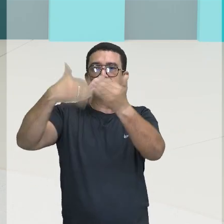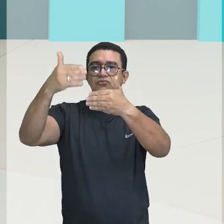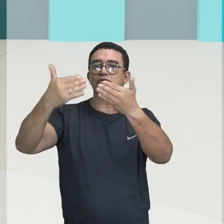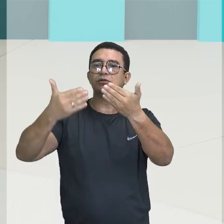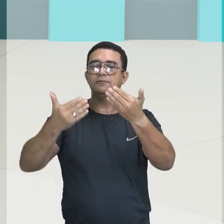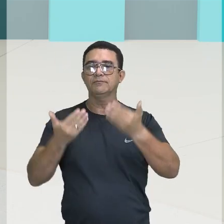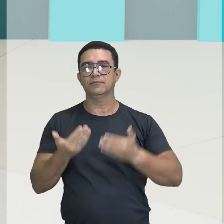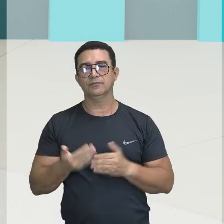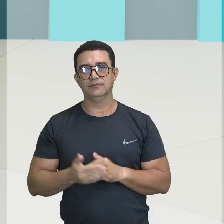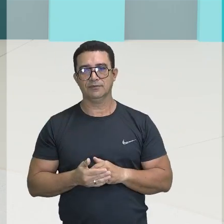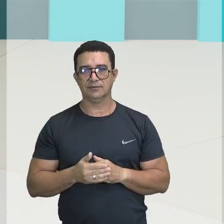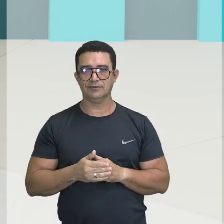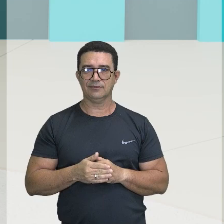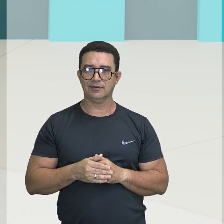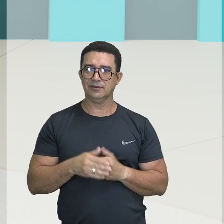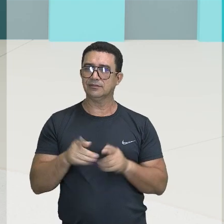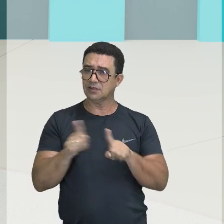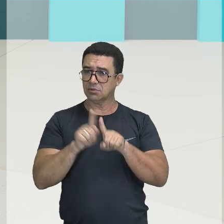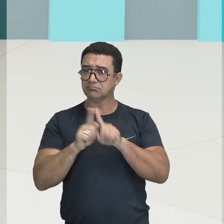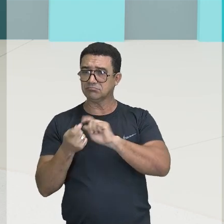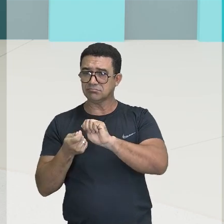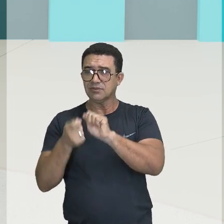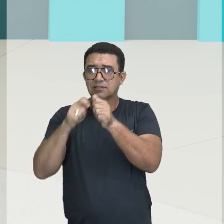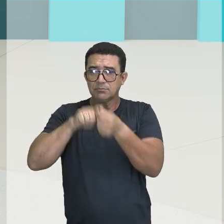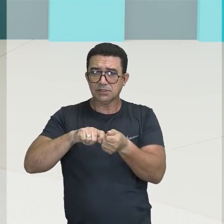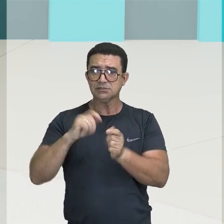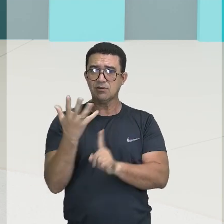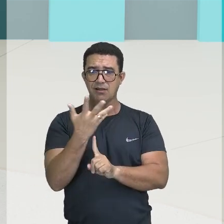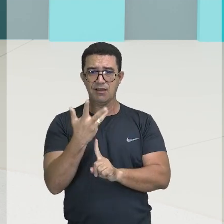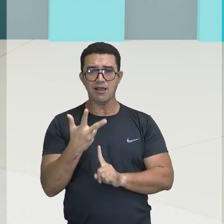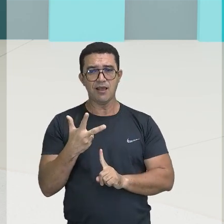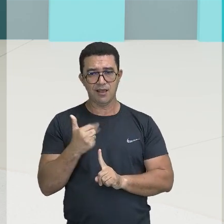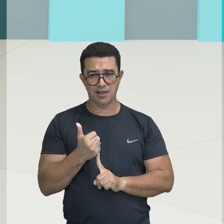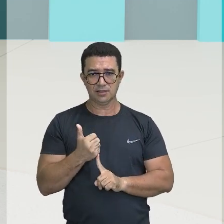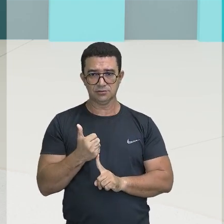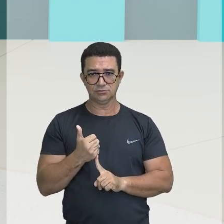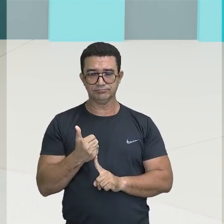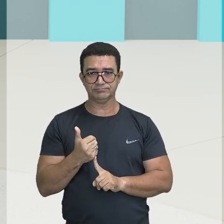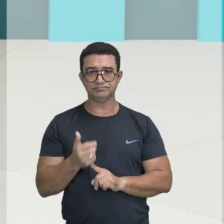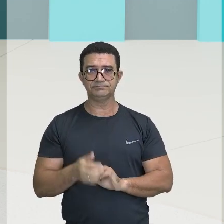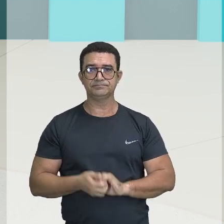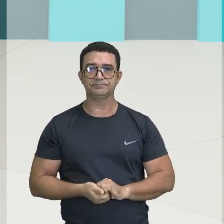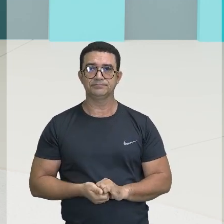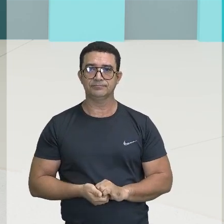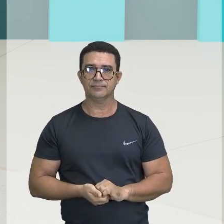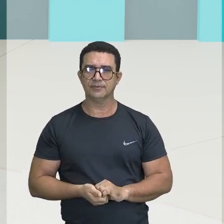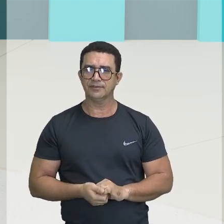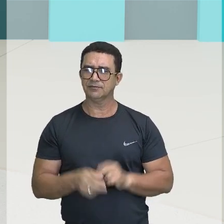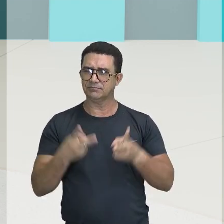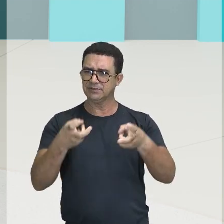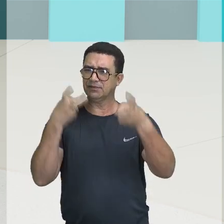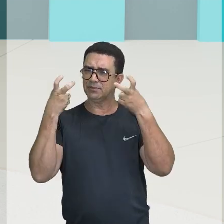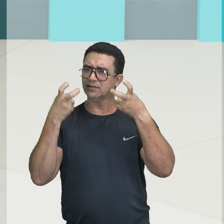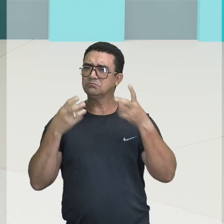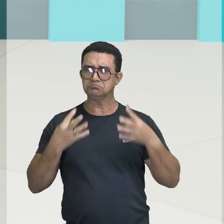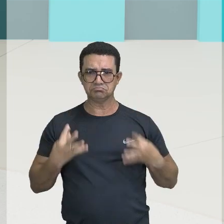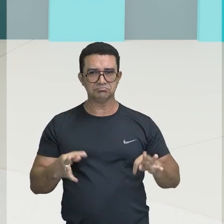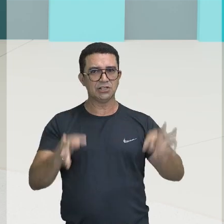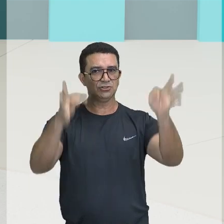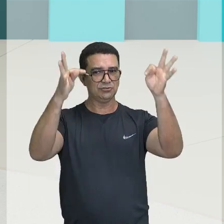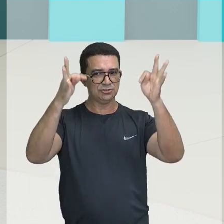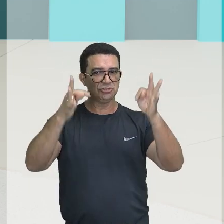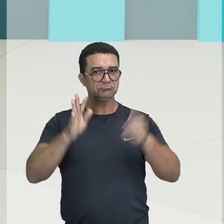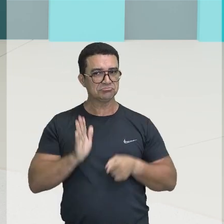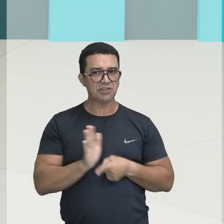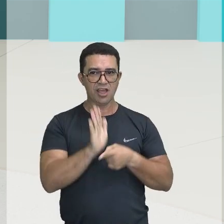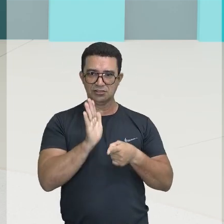meios e a adaptação da arte a tal. Olha só como a tecnologia está ao nosso